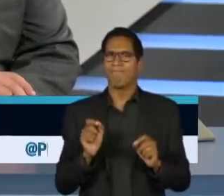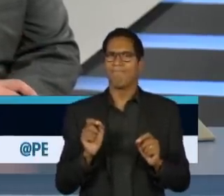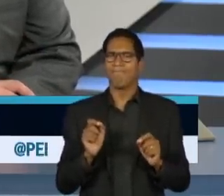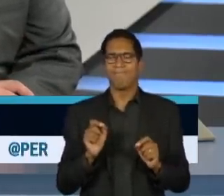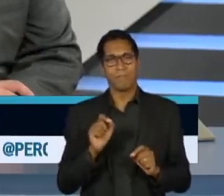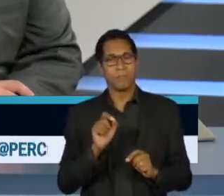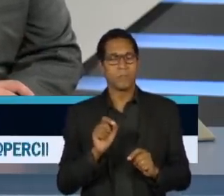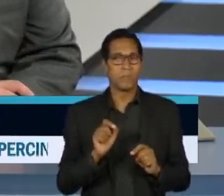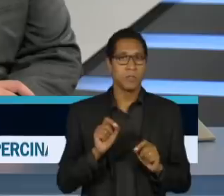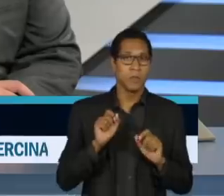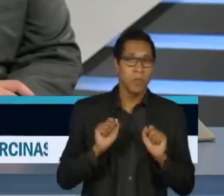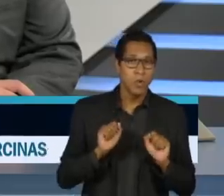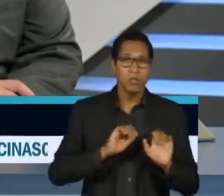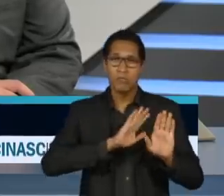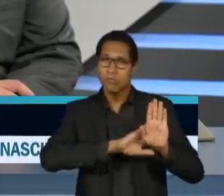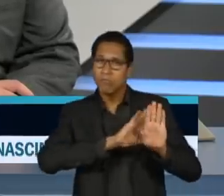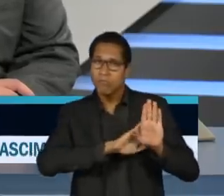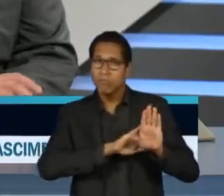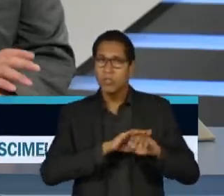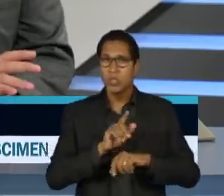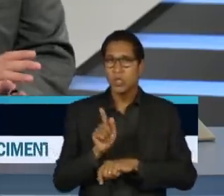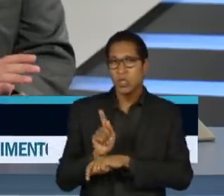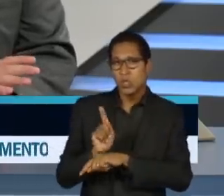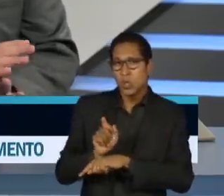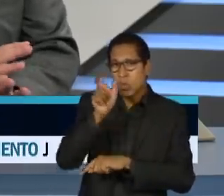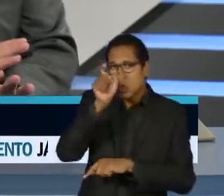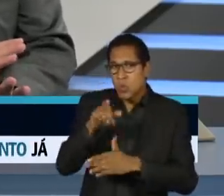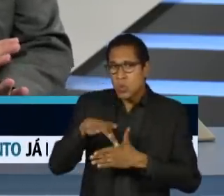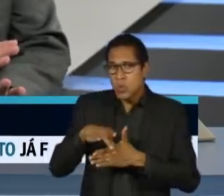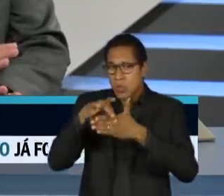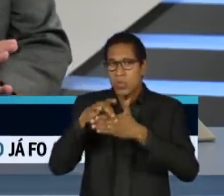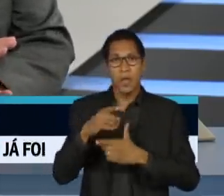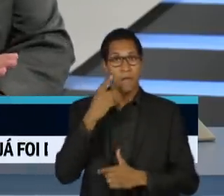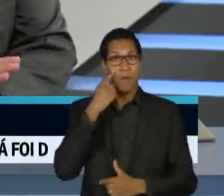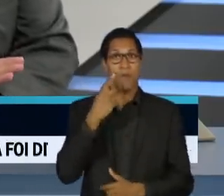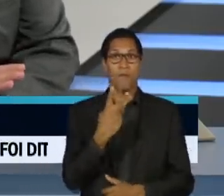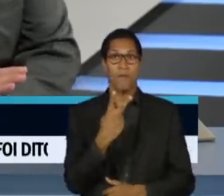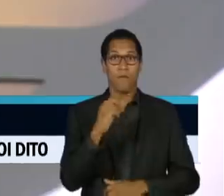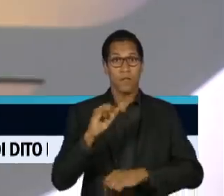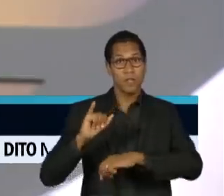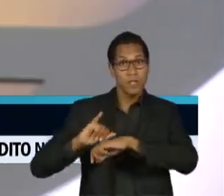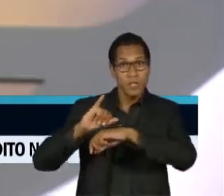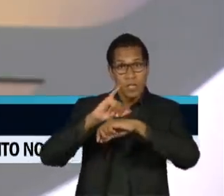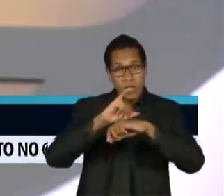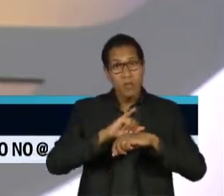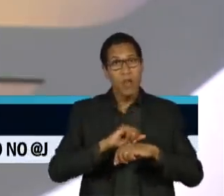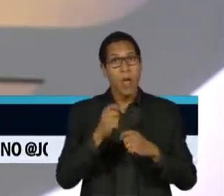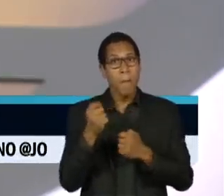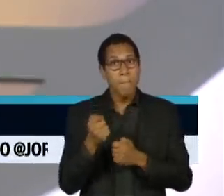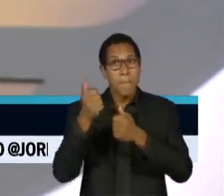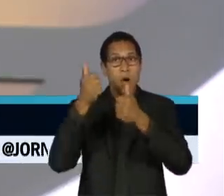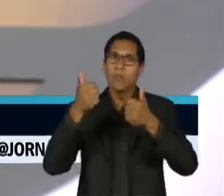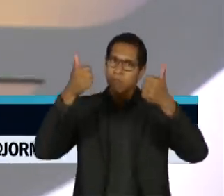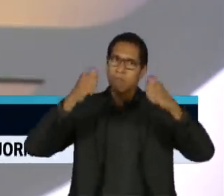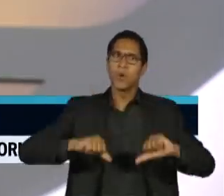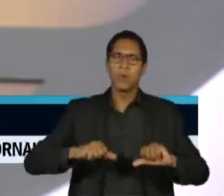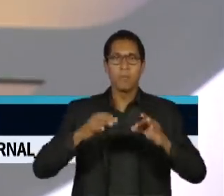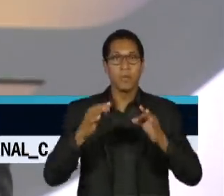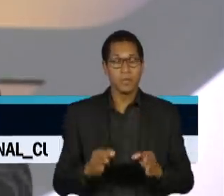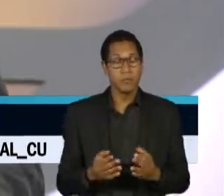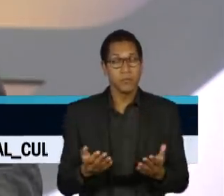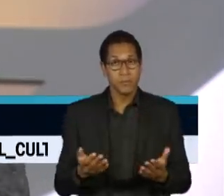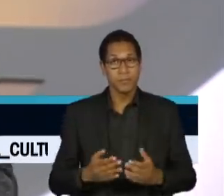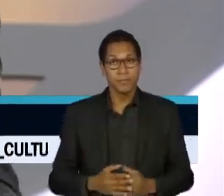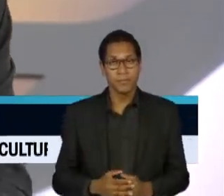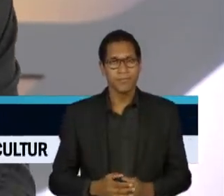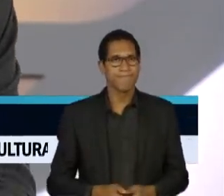ainda dos gestores? A gente já viu 20 estados cancelando essa festa.